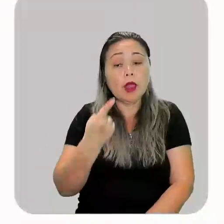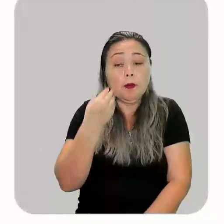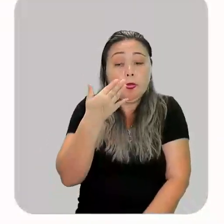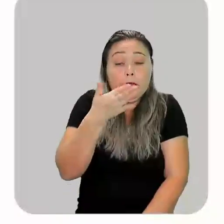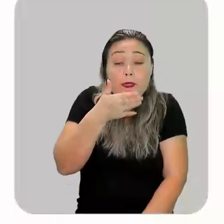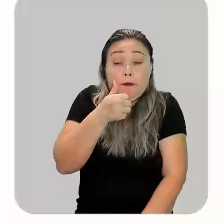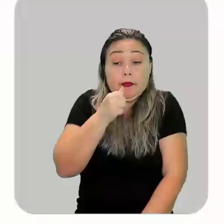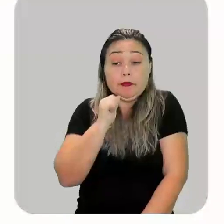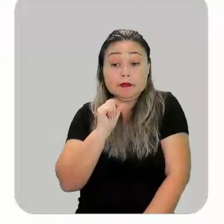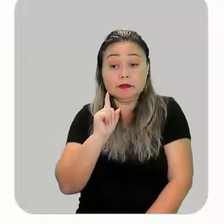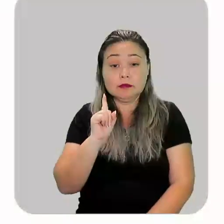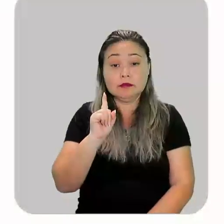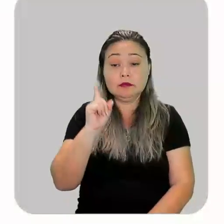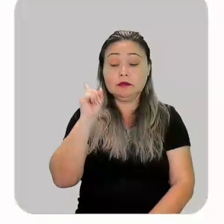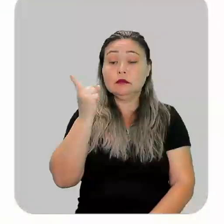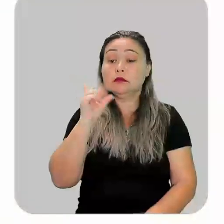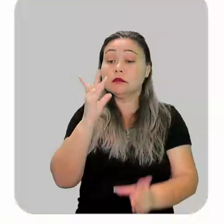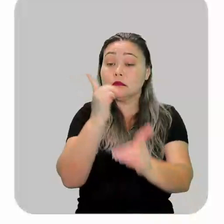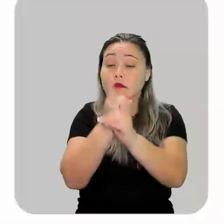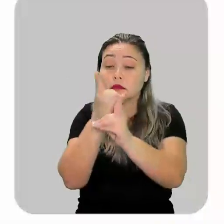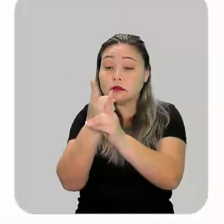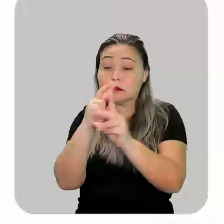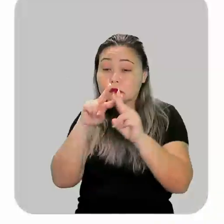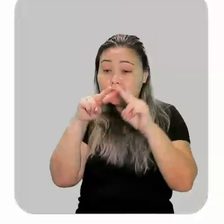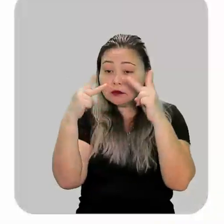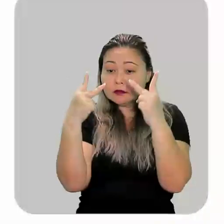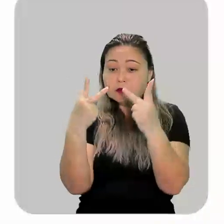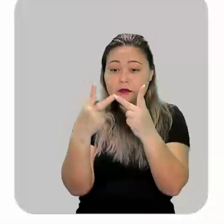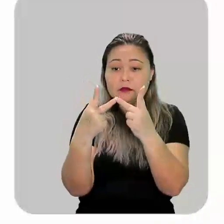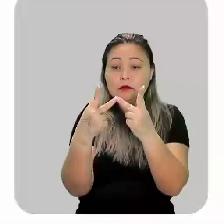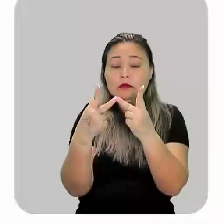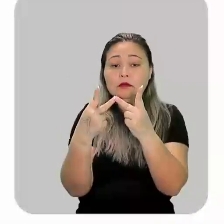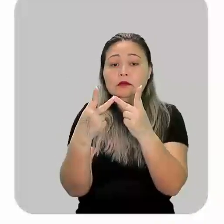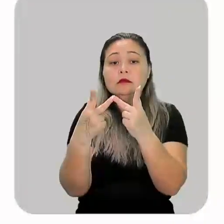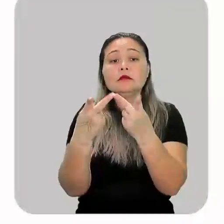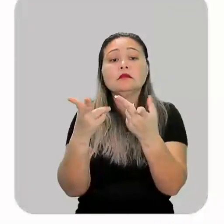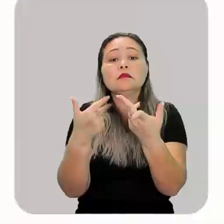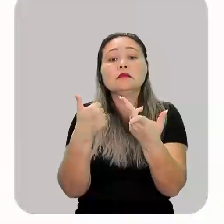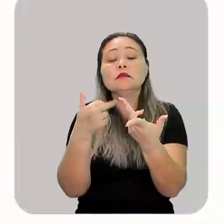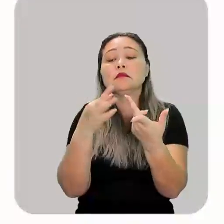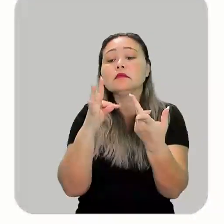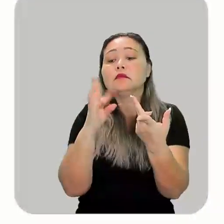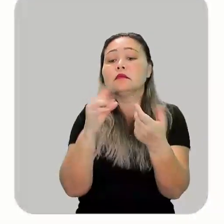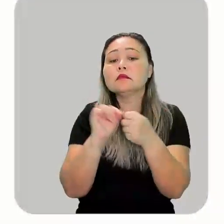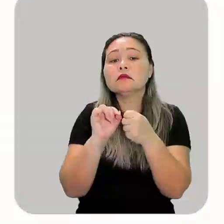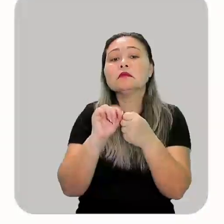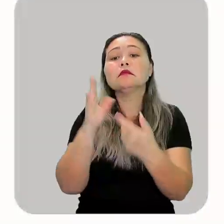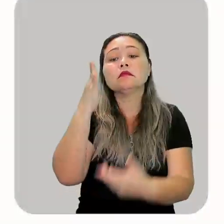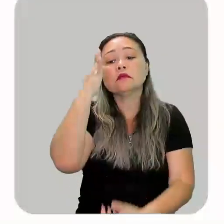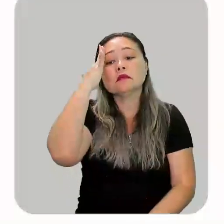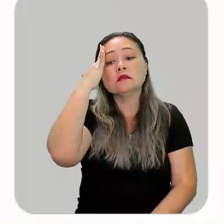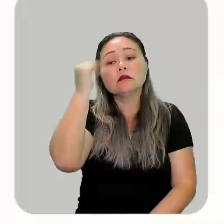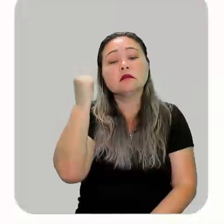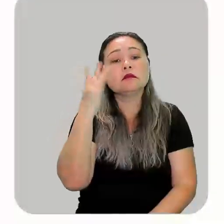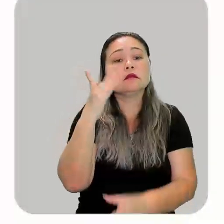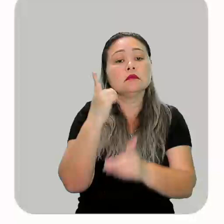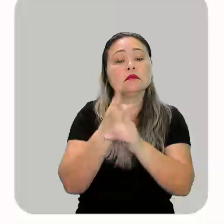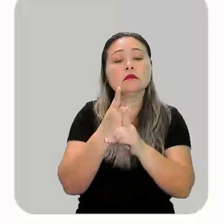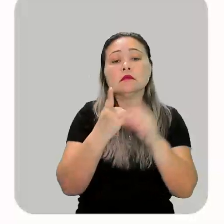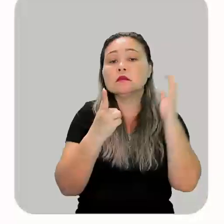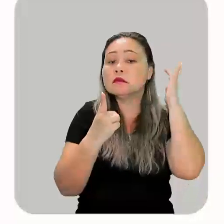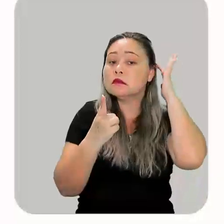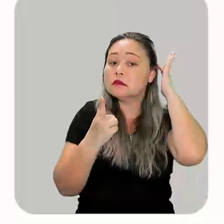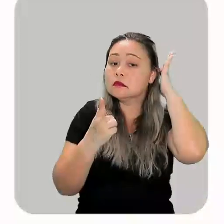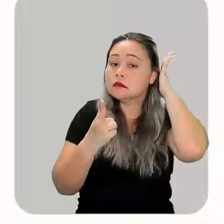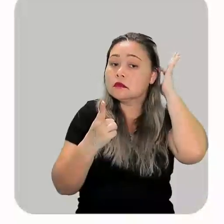Então a gente vai precisar achar esses volumes aí, tá bom? Sendo que o volume total a gente sabe, né? A gente vai encontrar, porque